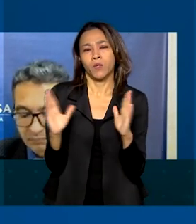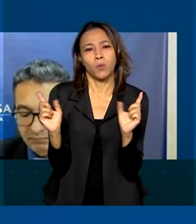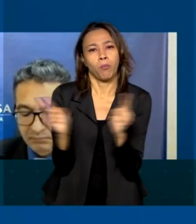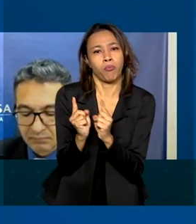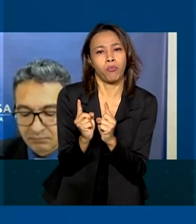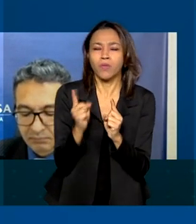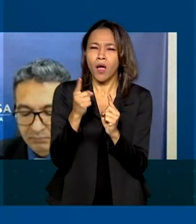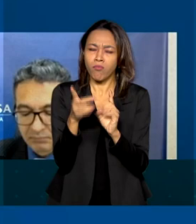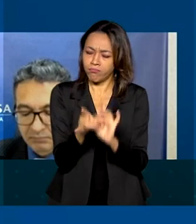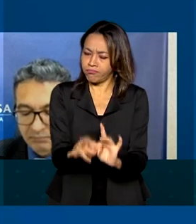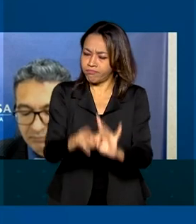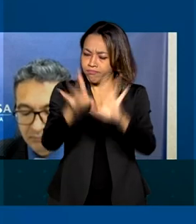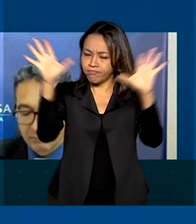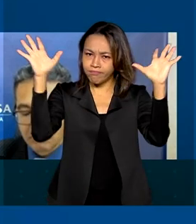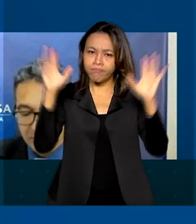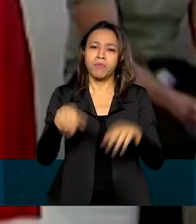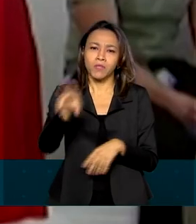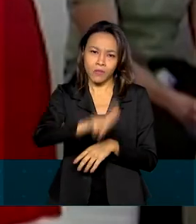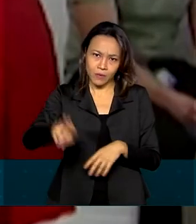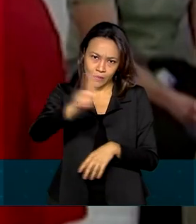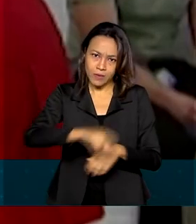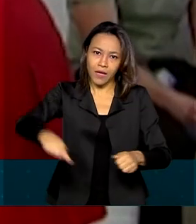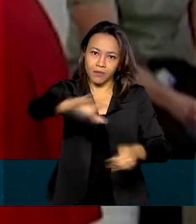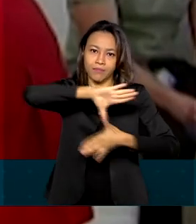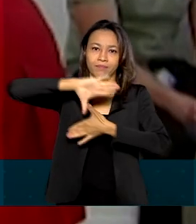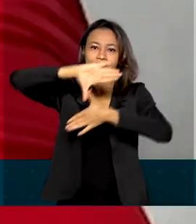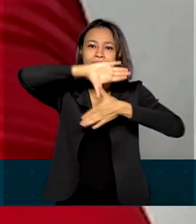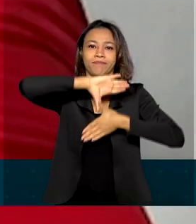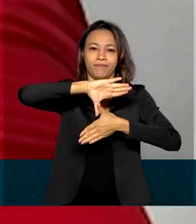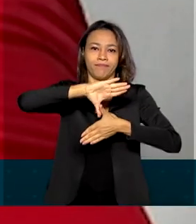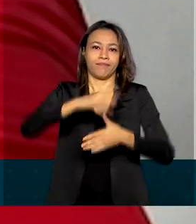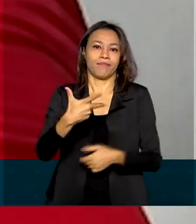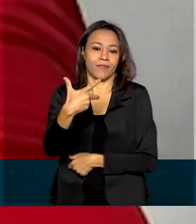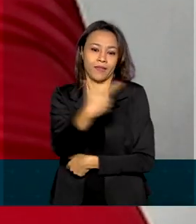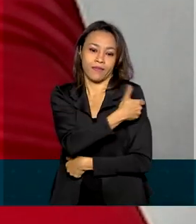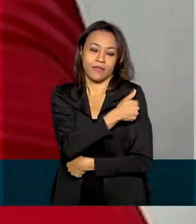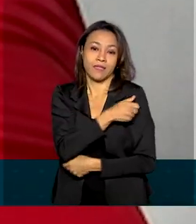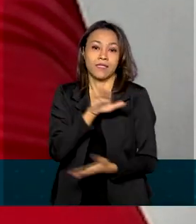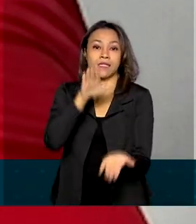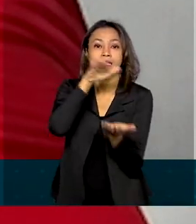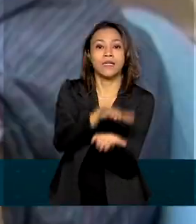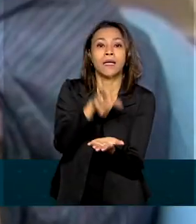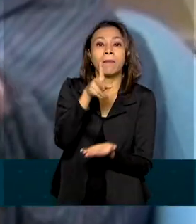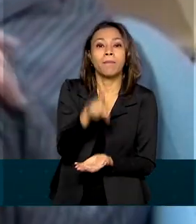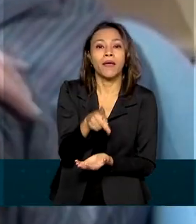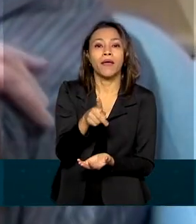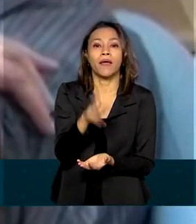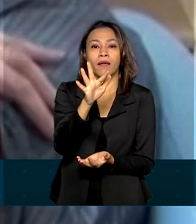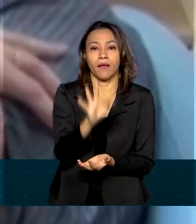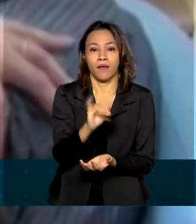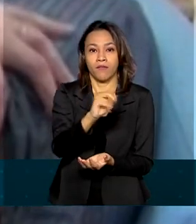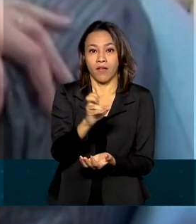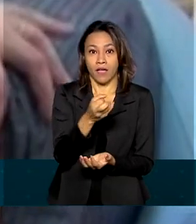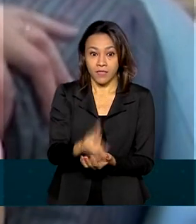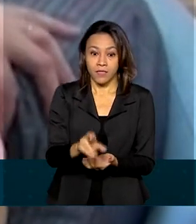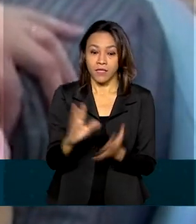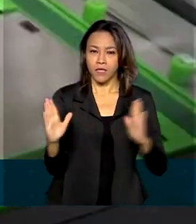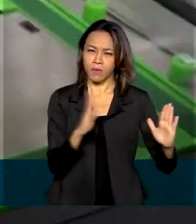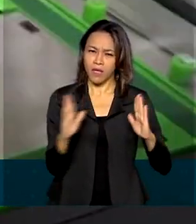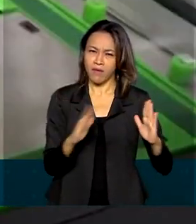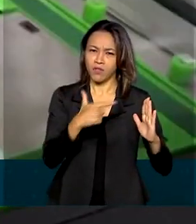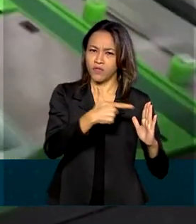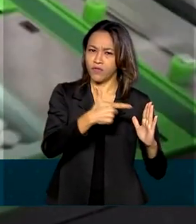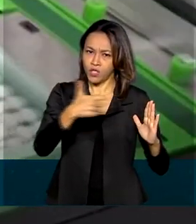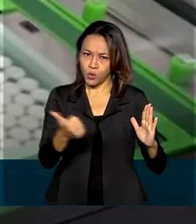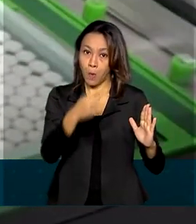nada disso é o João mas 3 Américas a vacina da faz é administrada em duas doses com intervalo de 21